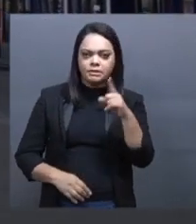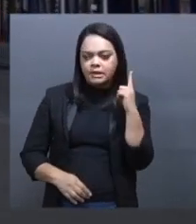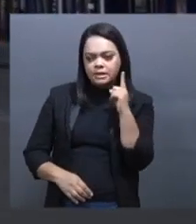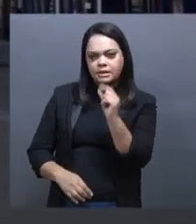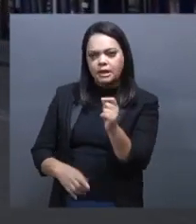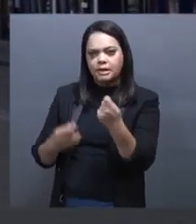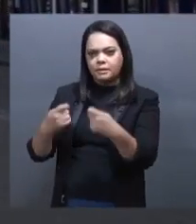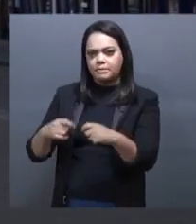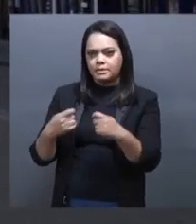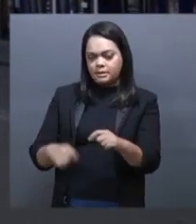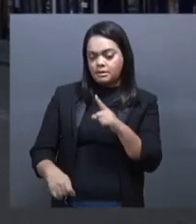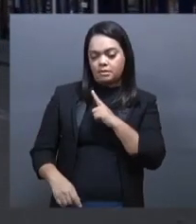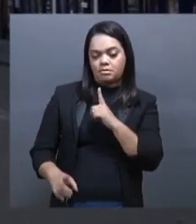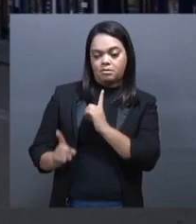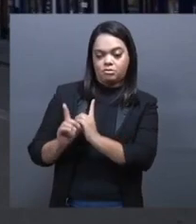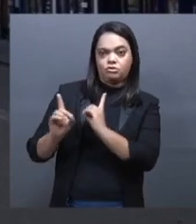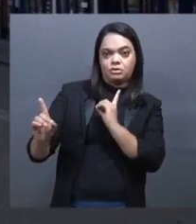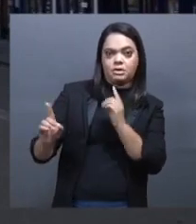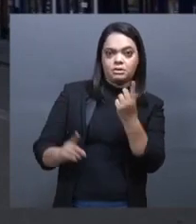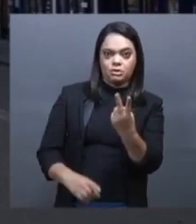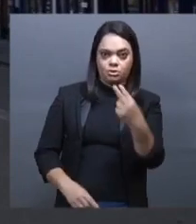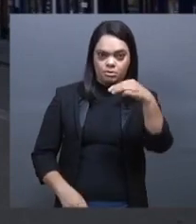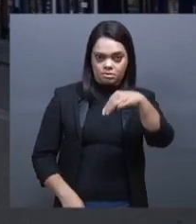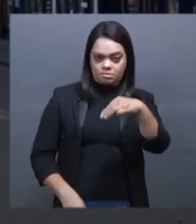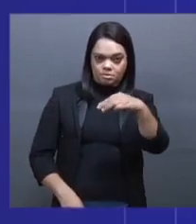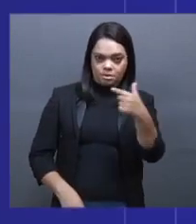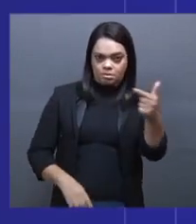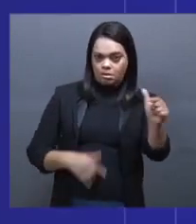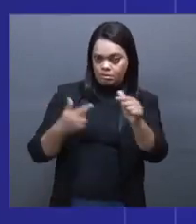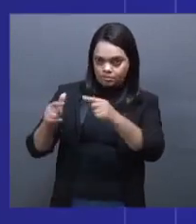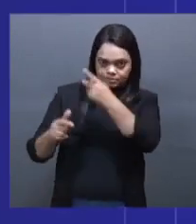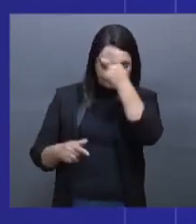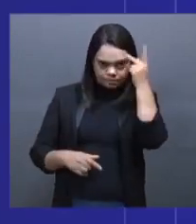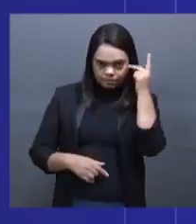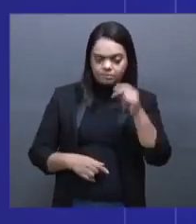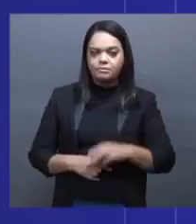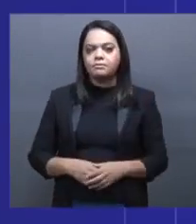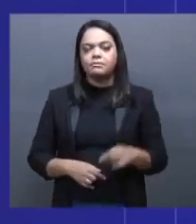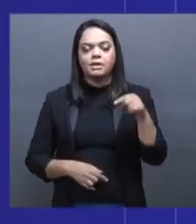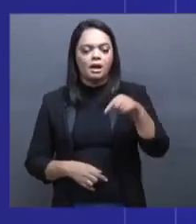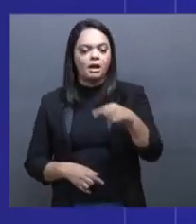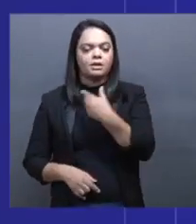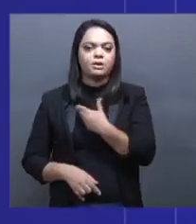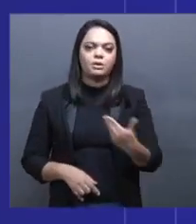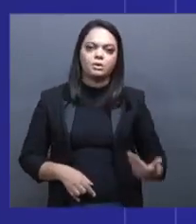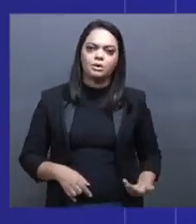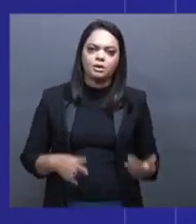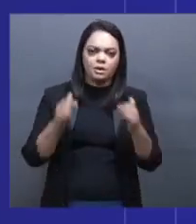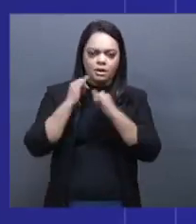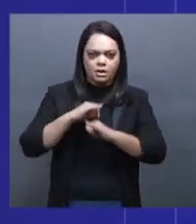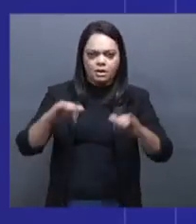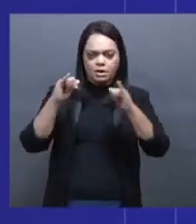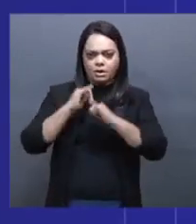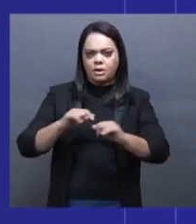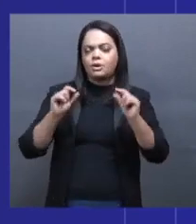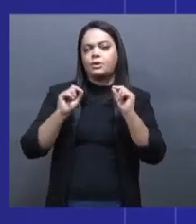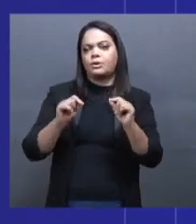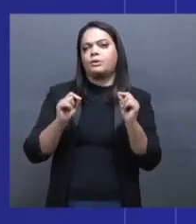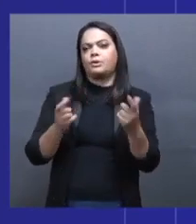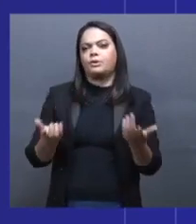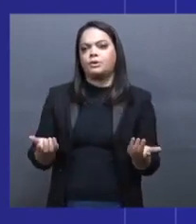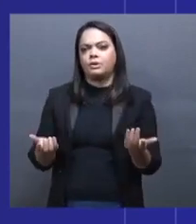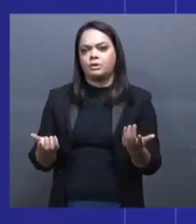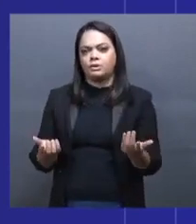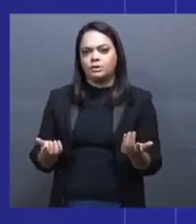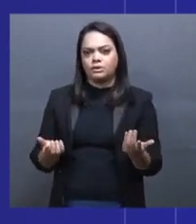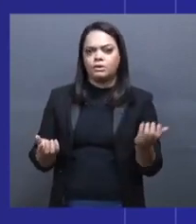sair, você tem que tentar manter uma distância de 2 metros das pessoas. E aqui a campanha do governo é totalmente vinculada à campanha